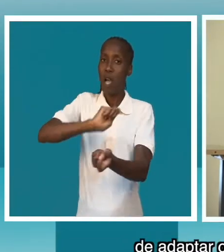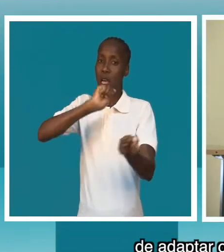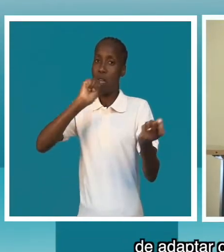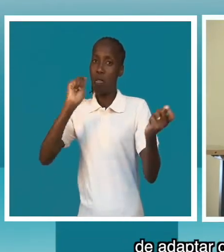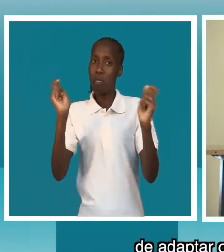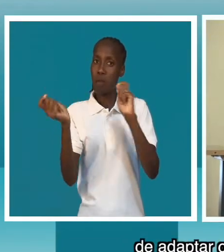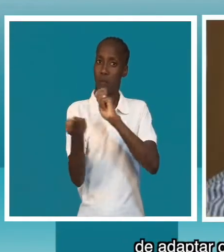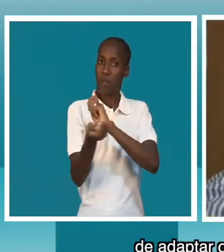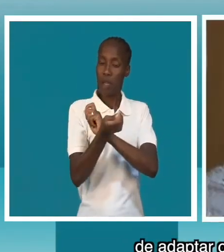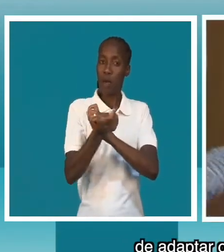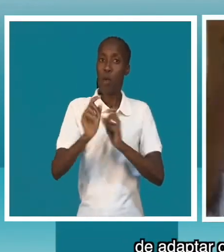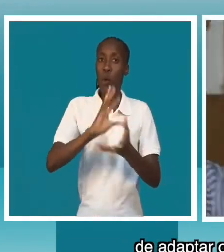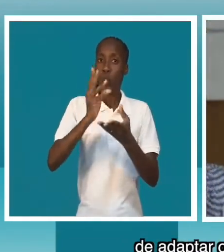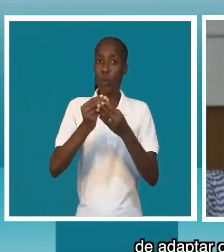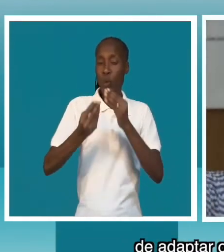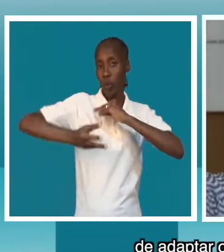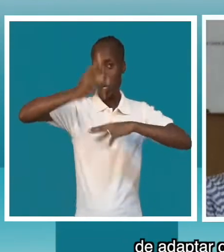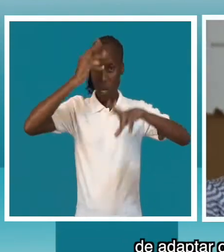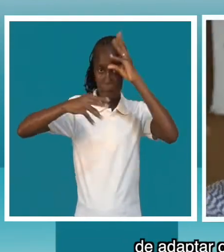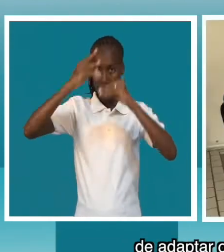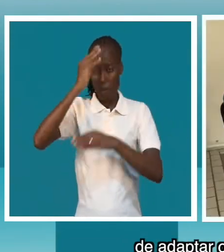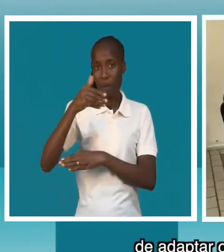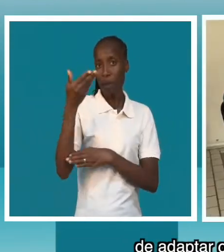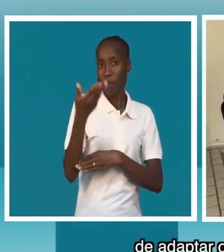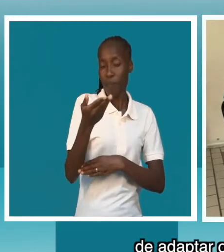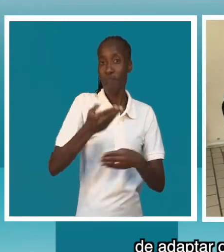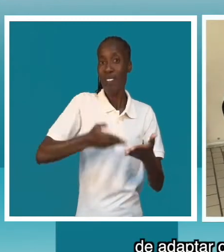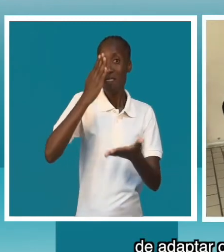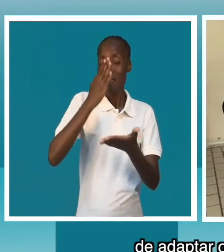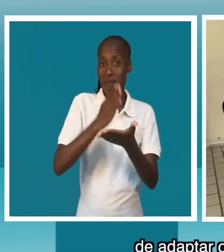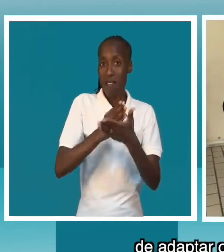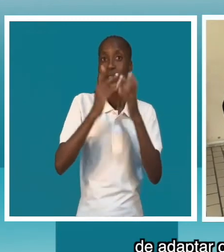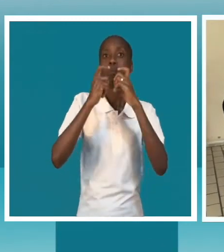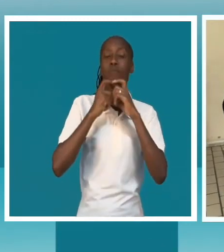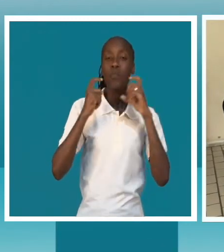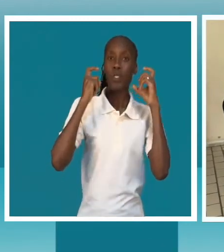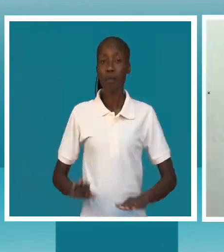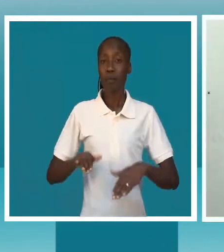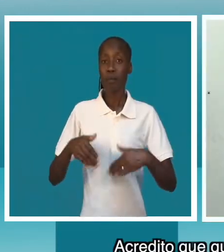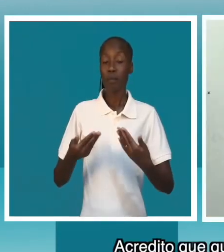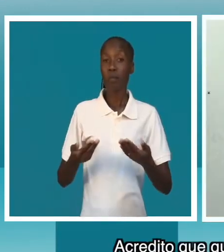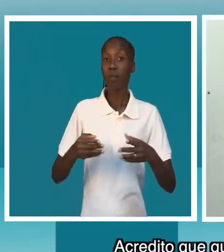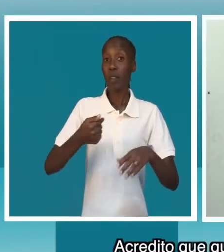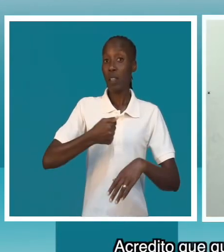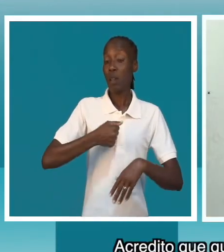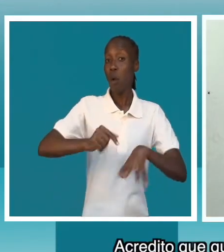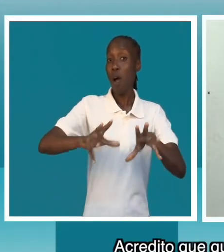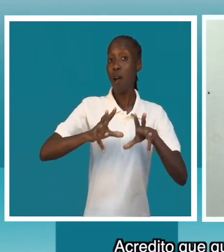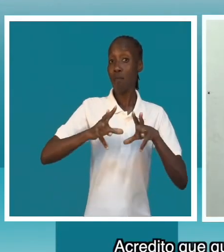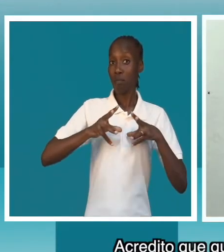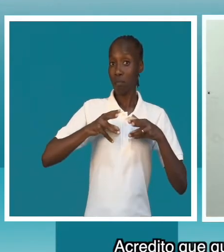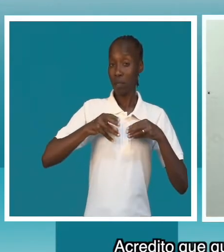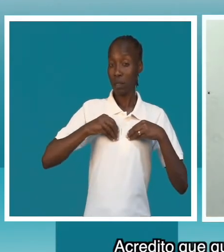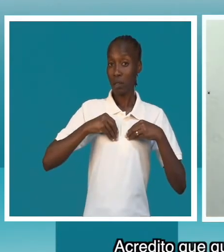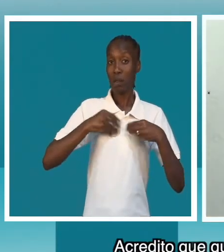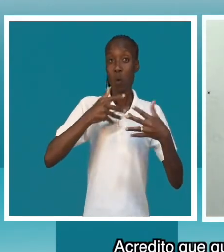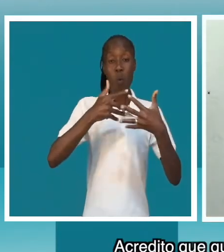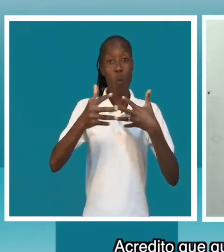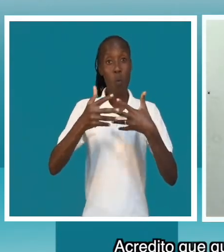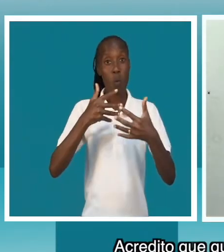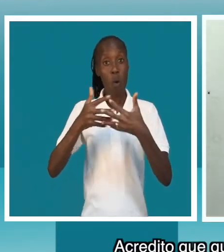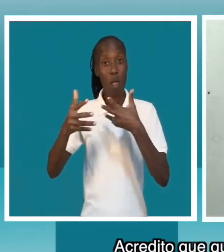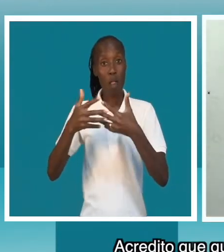adaptar os conhecimentos adquiridos neste evento à realidade moçambicana. Eu acredito que qualquer